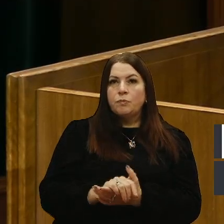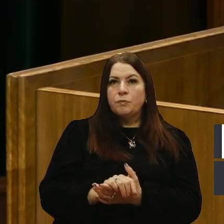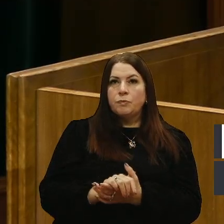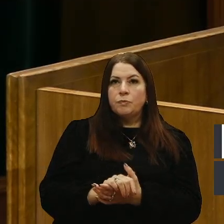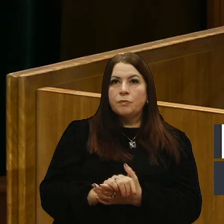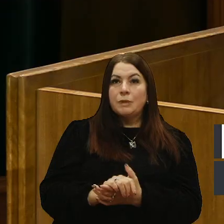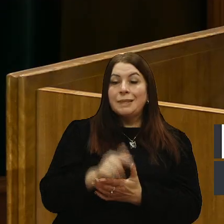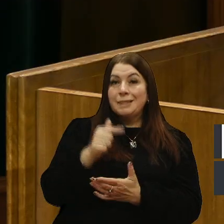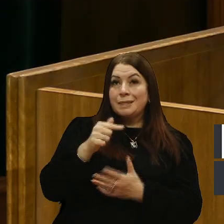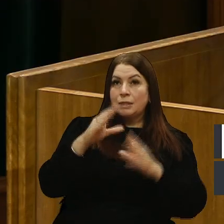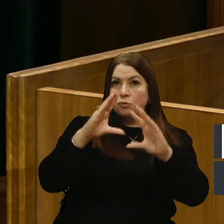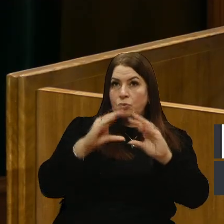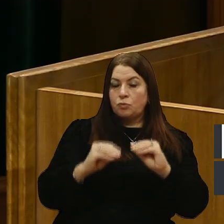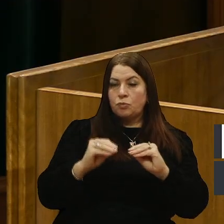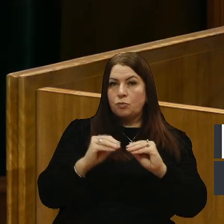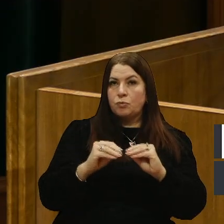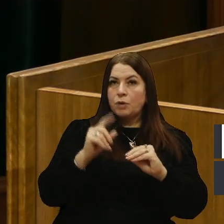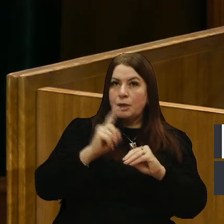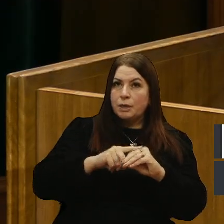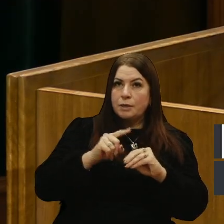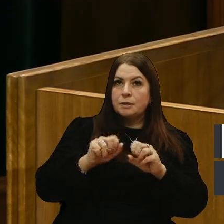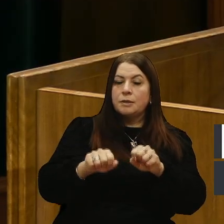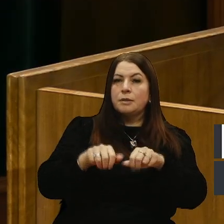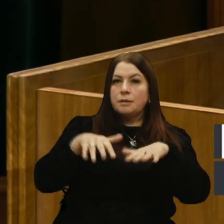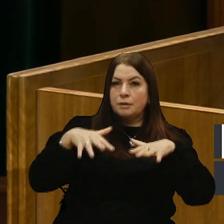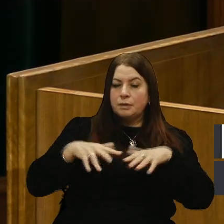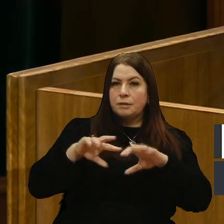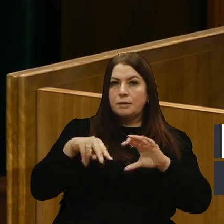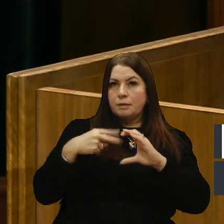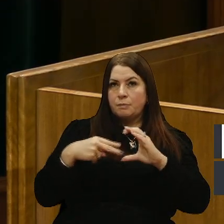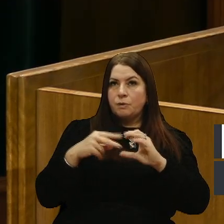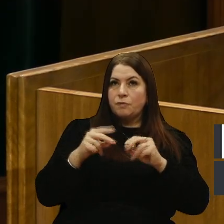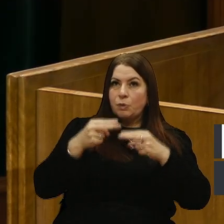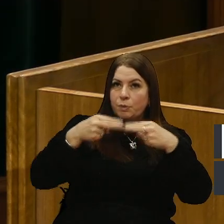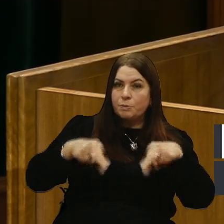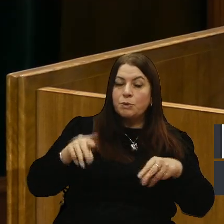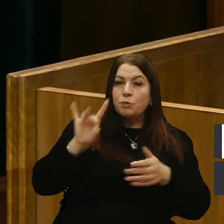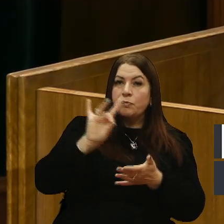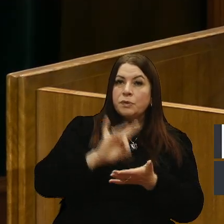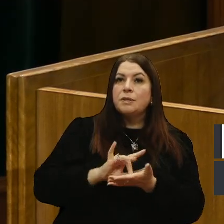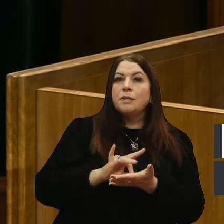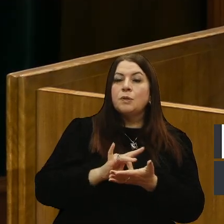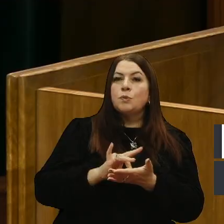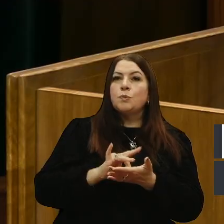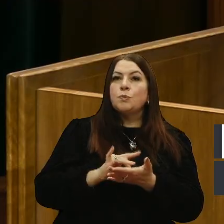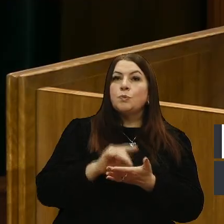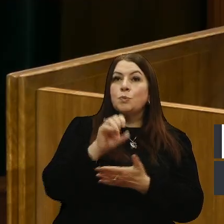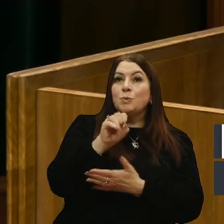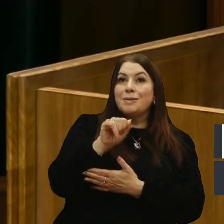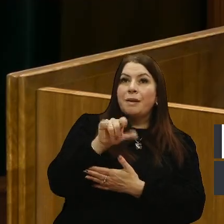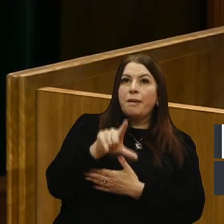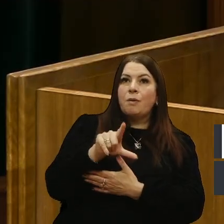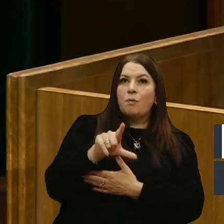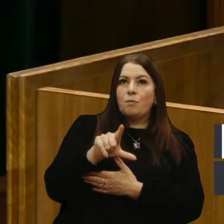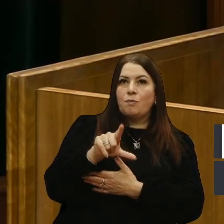às 19 horas, neste plenário. Realizaremos o lançamento oficial do sinal da